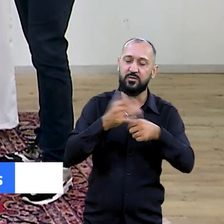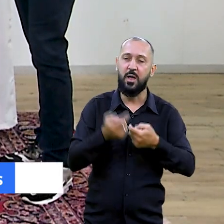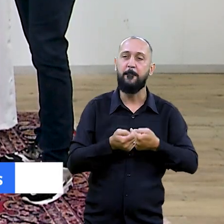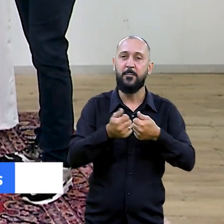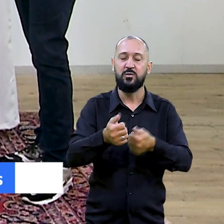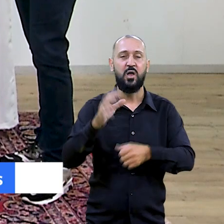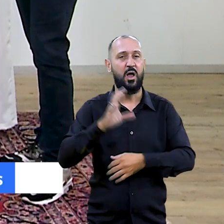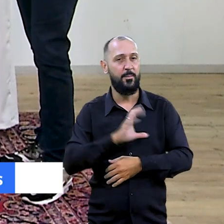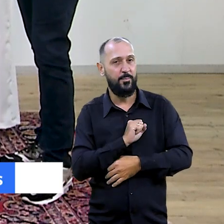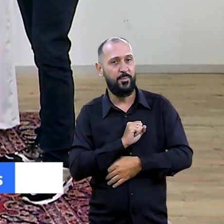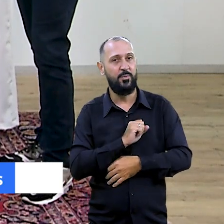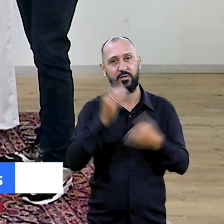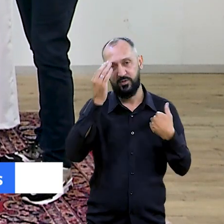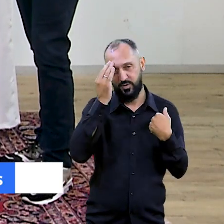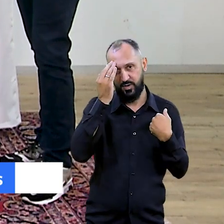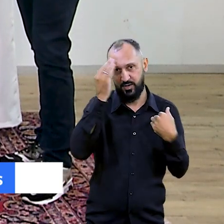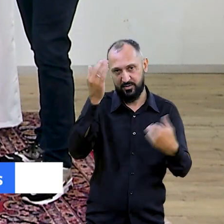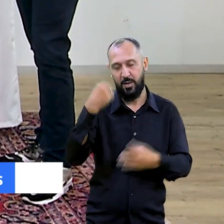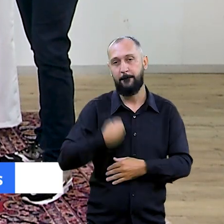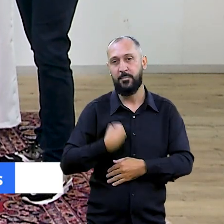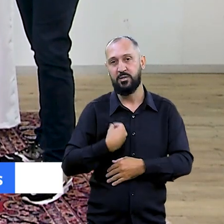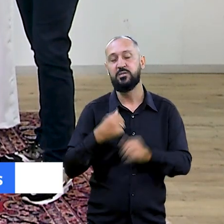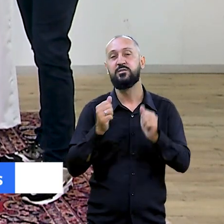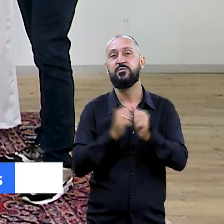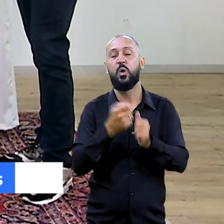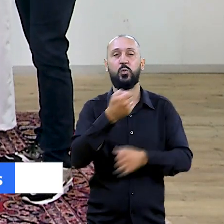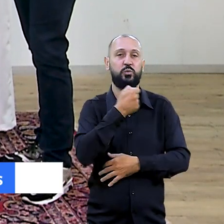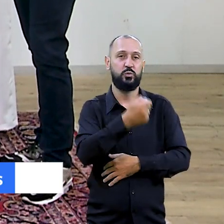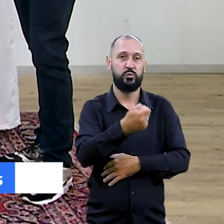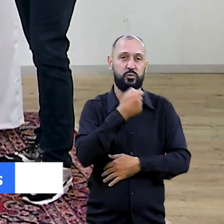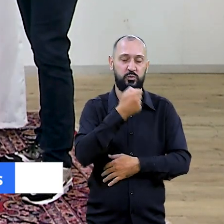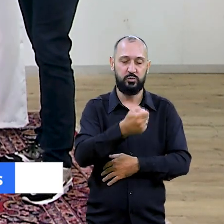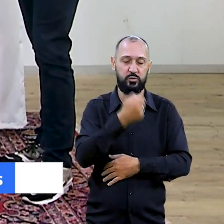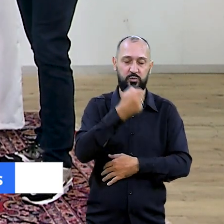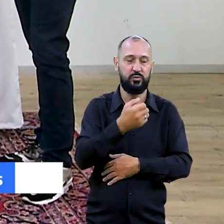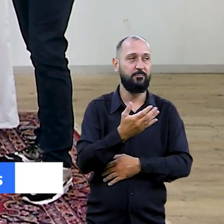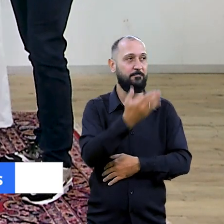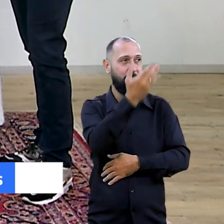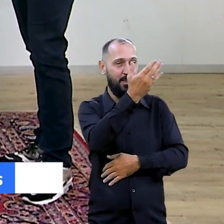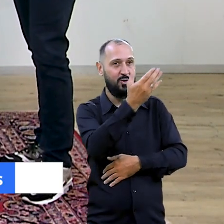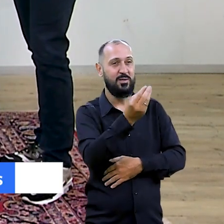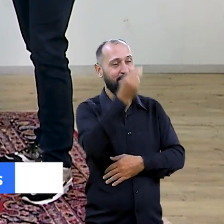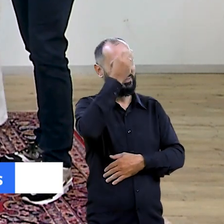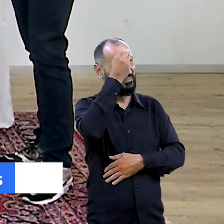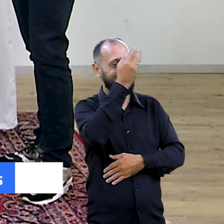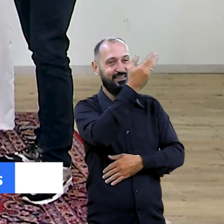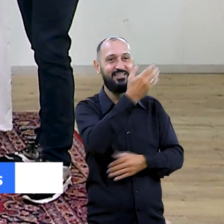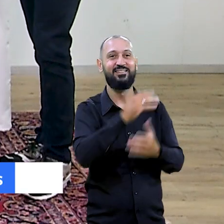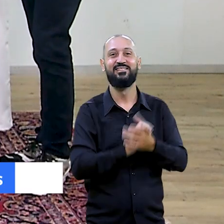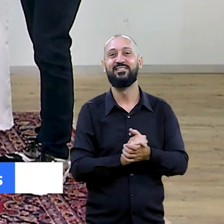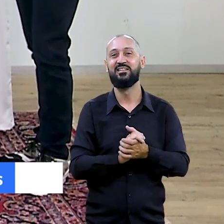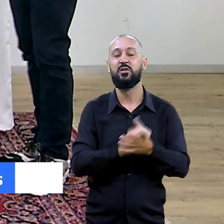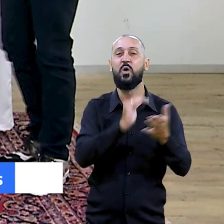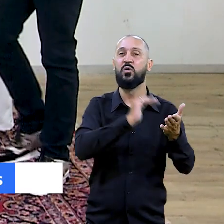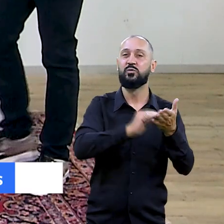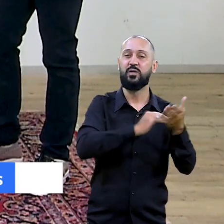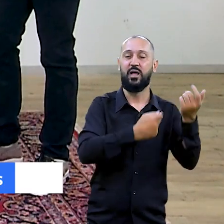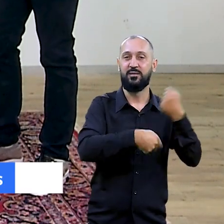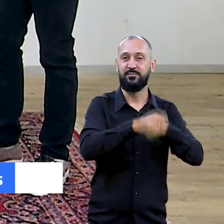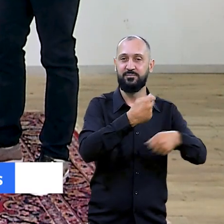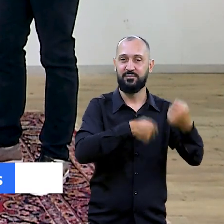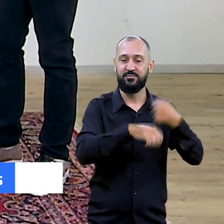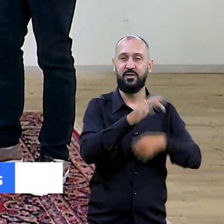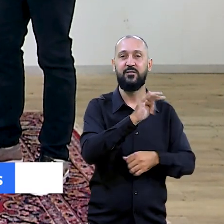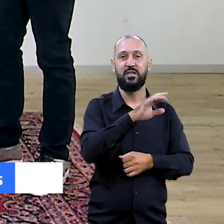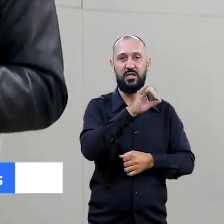nossos entrevistados, Mônica Riedel, a madrinha da campanha, e o secretário de administração, Frederico Fellini, que está por trás disso tudo. Mas antes, eu